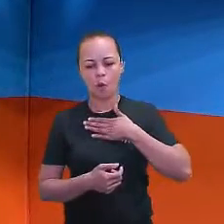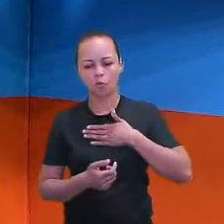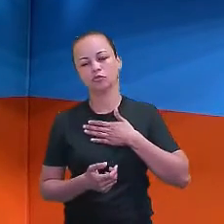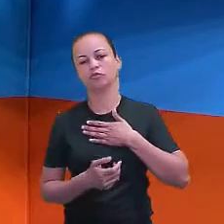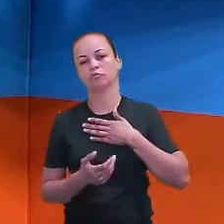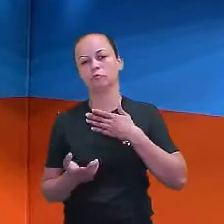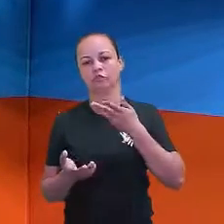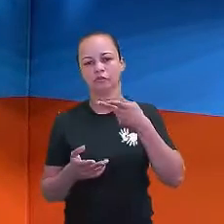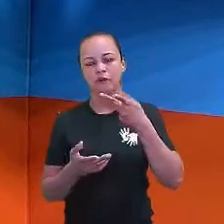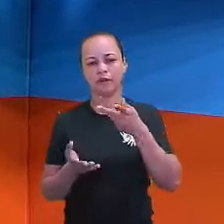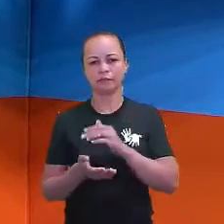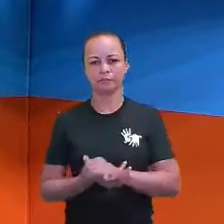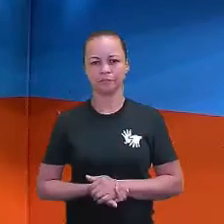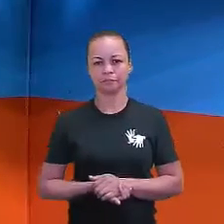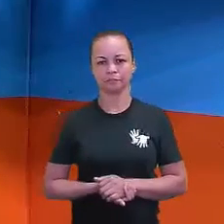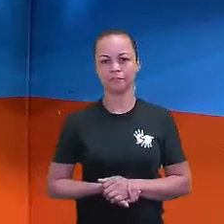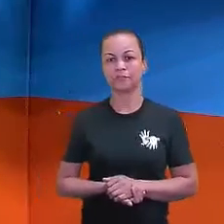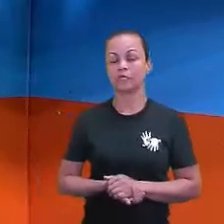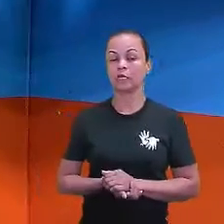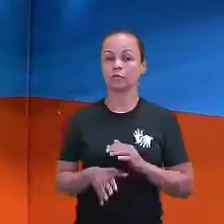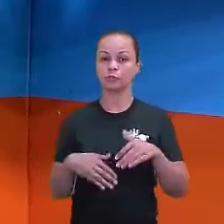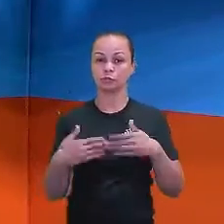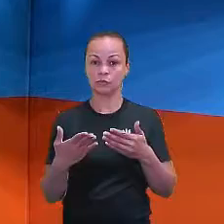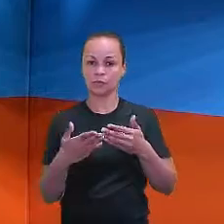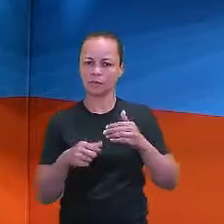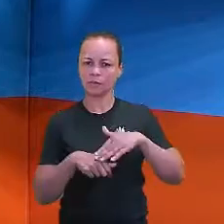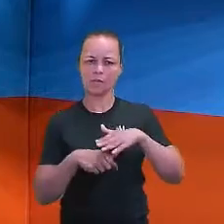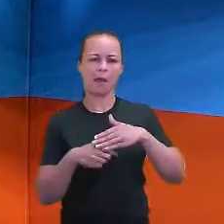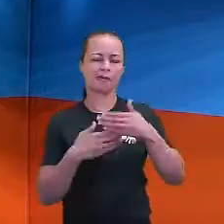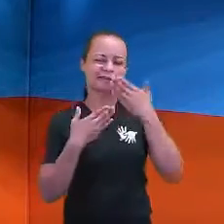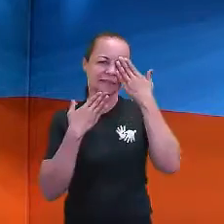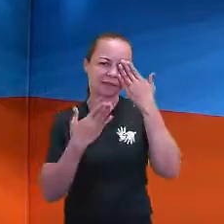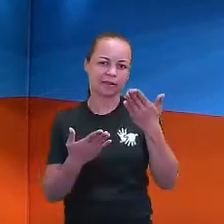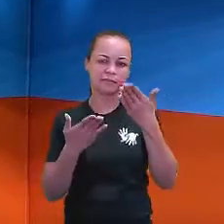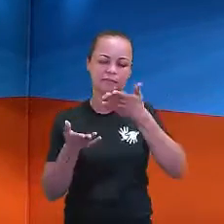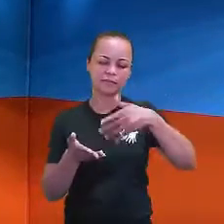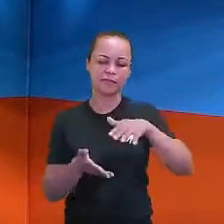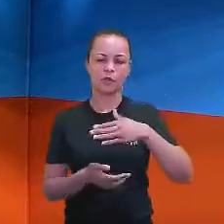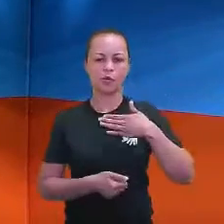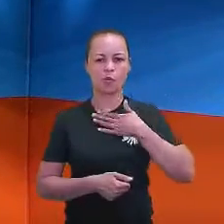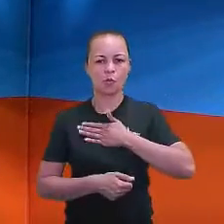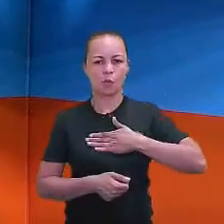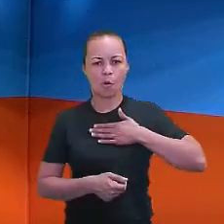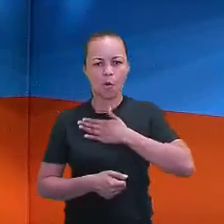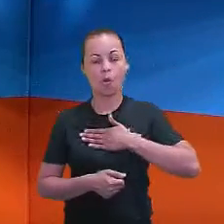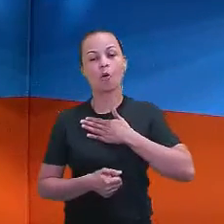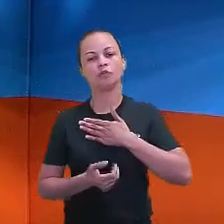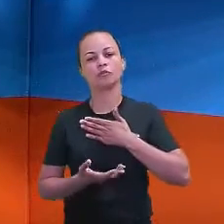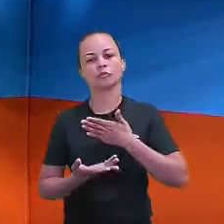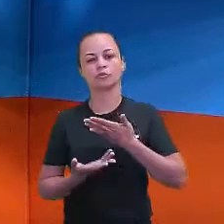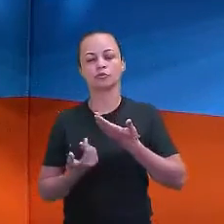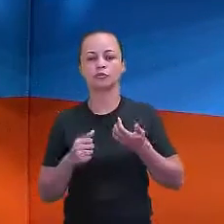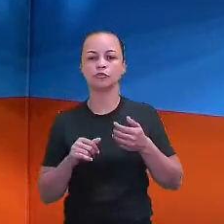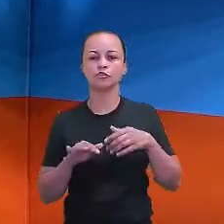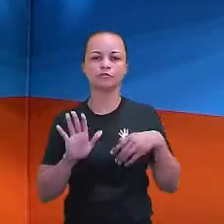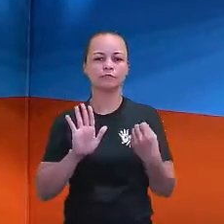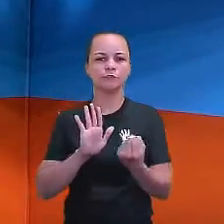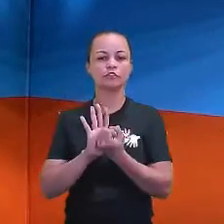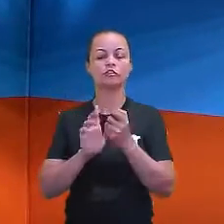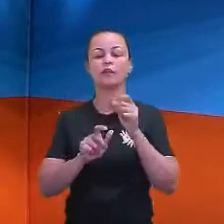pouco, nunca é demais. Eu sempre gosto de deixar registrado uma